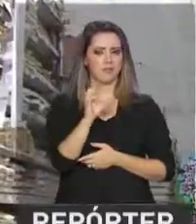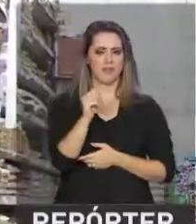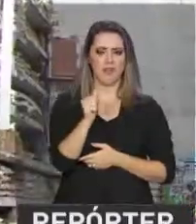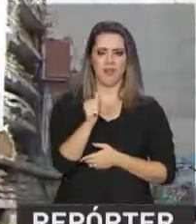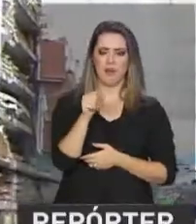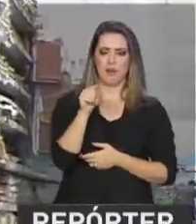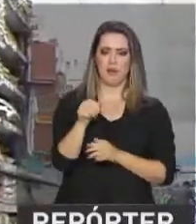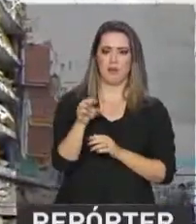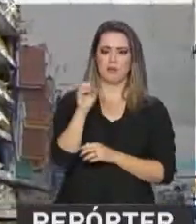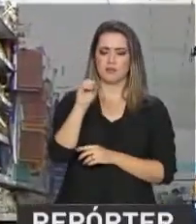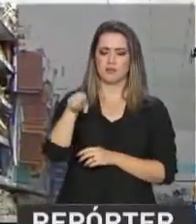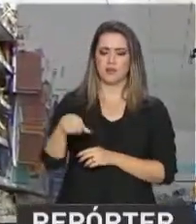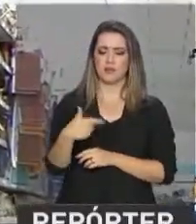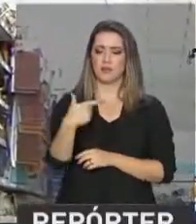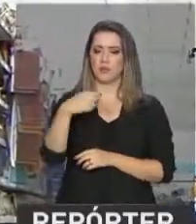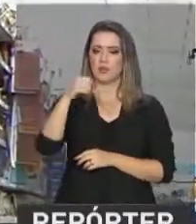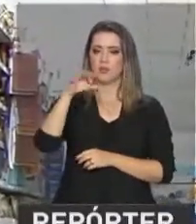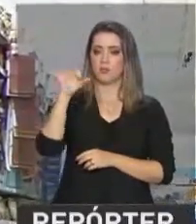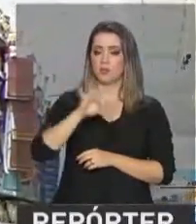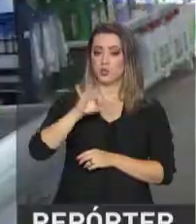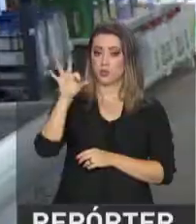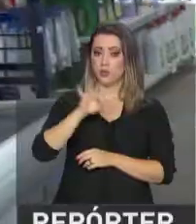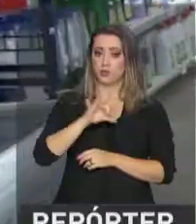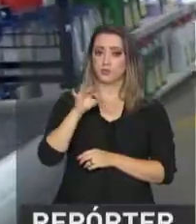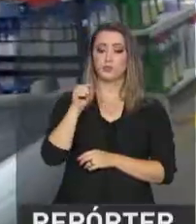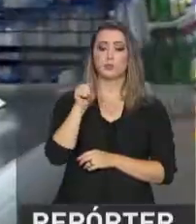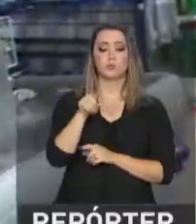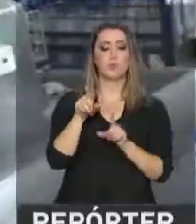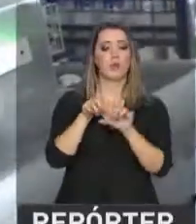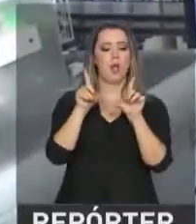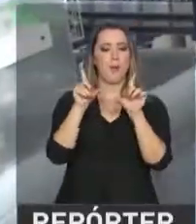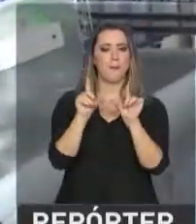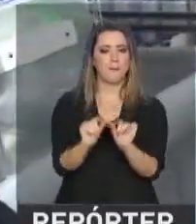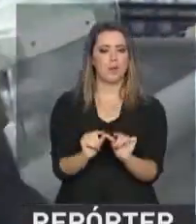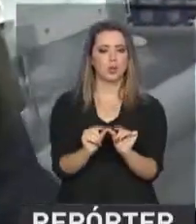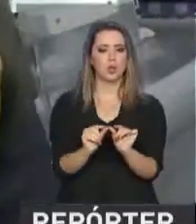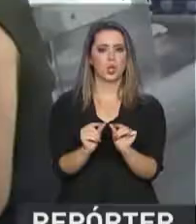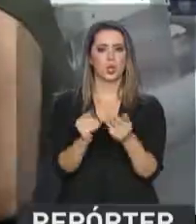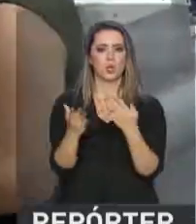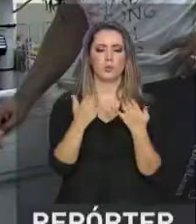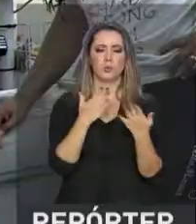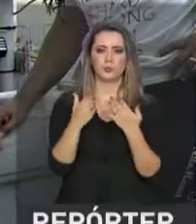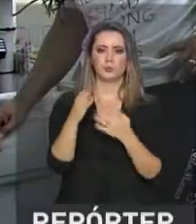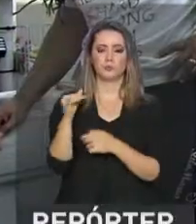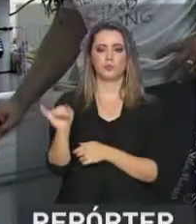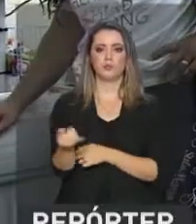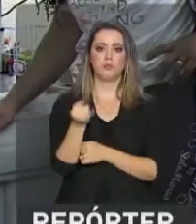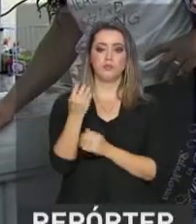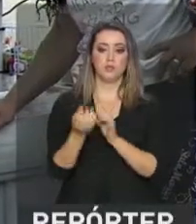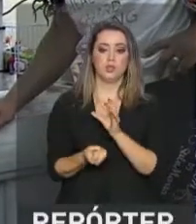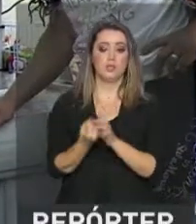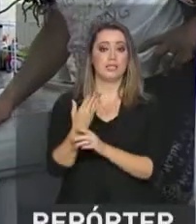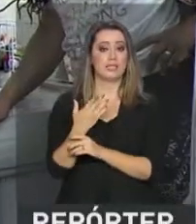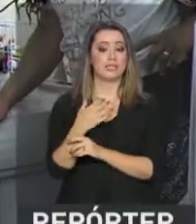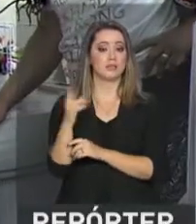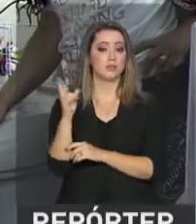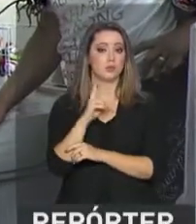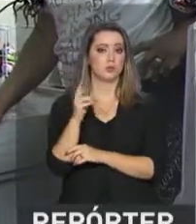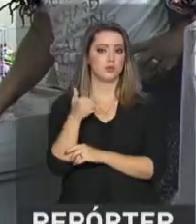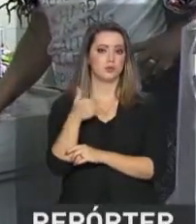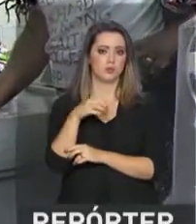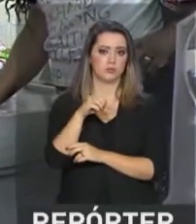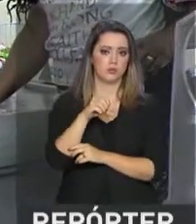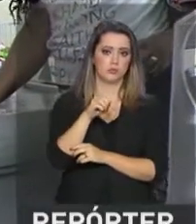alta de 0,29 por cento a menor variação para meses de janeiro desde a criação do plano real em